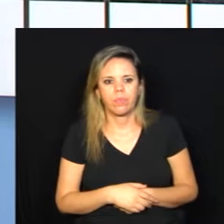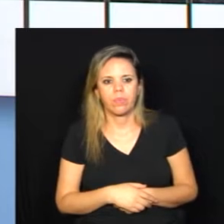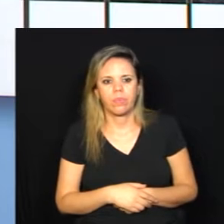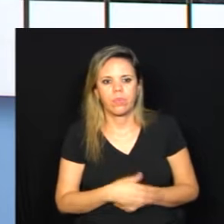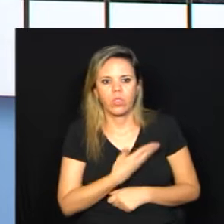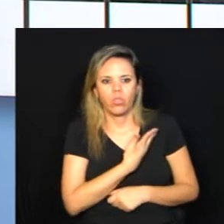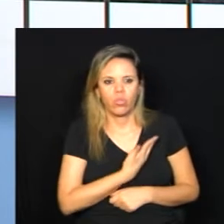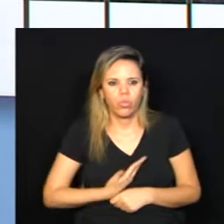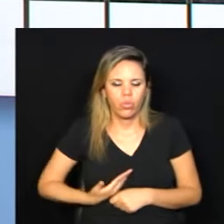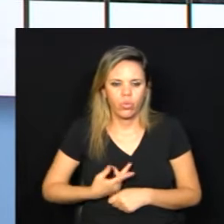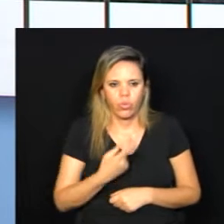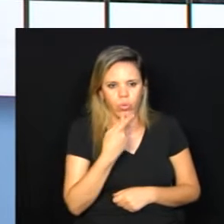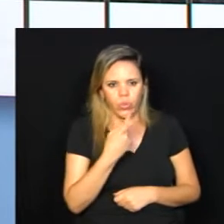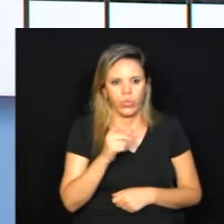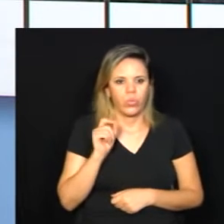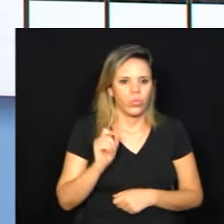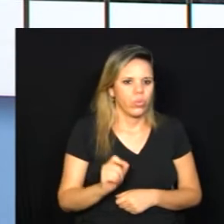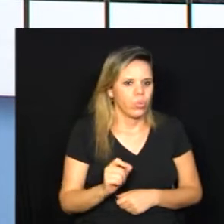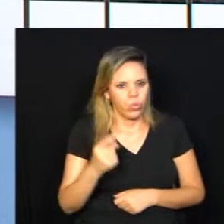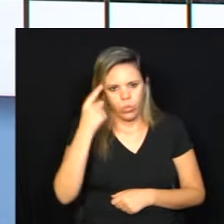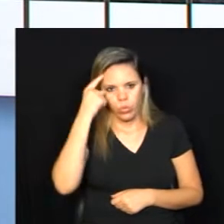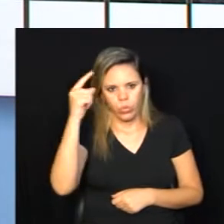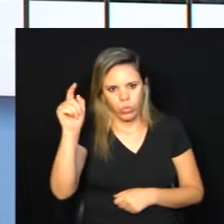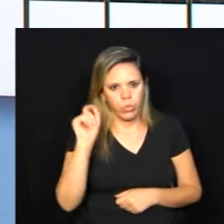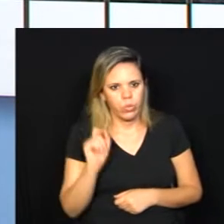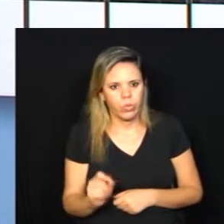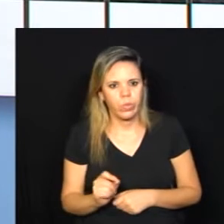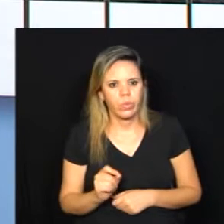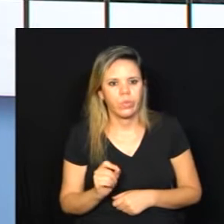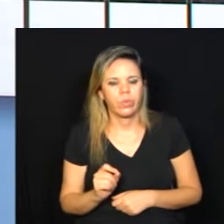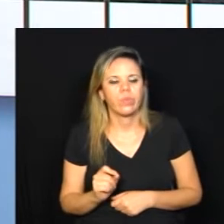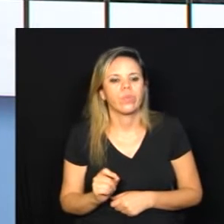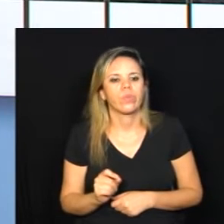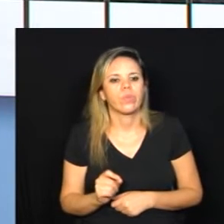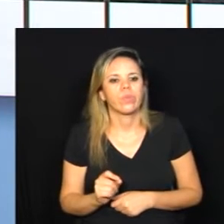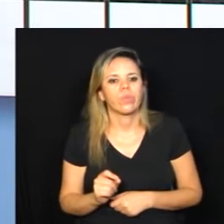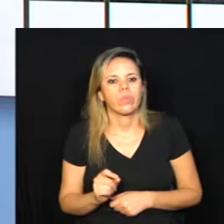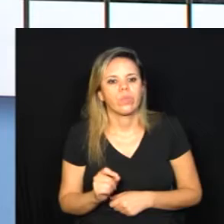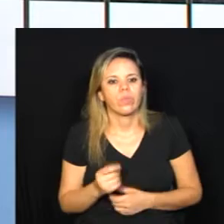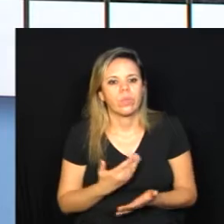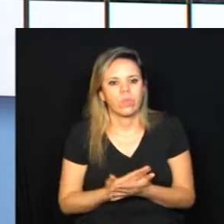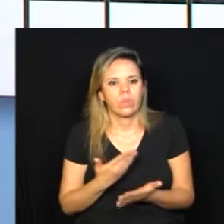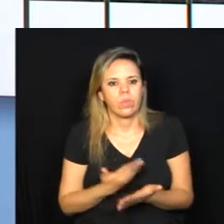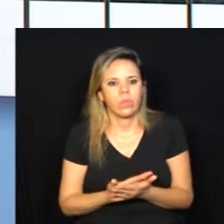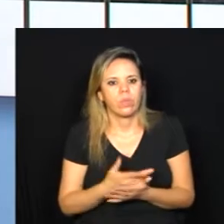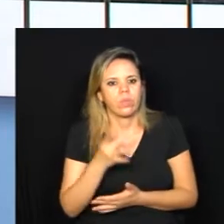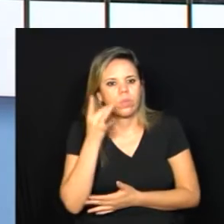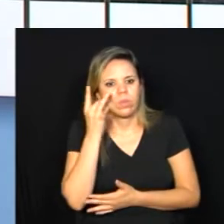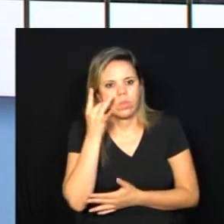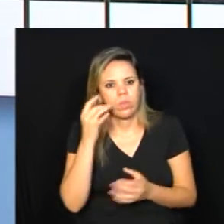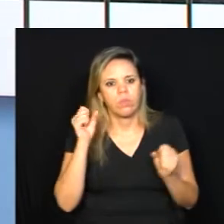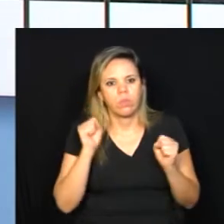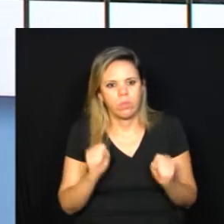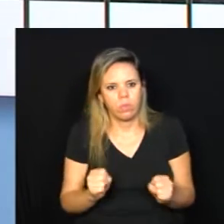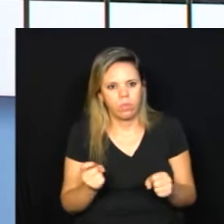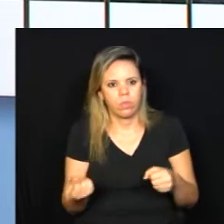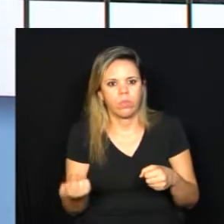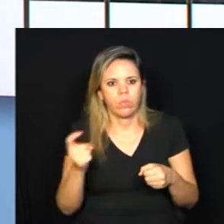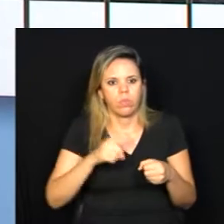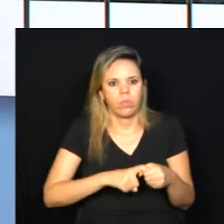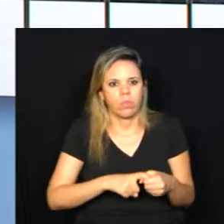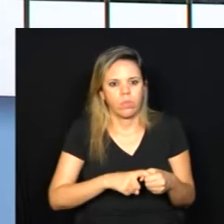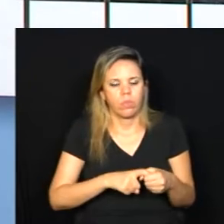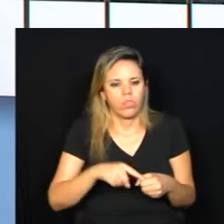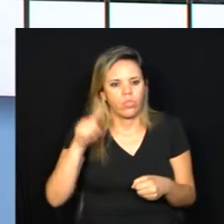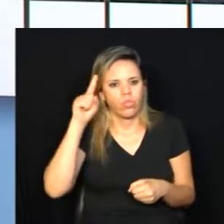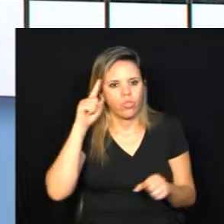O governo disse ainda que a ideia é que essas aulas presenciais possam ser retomadas